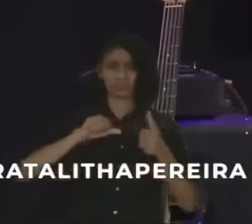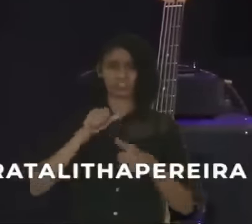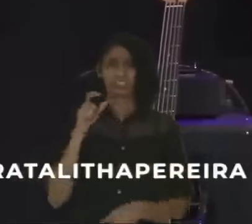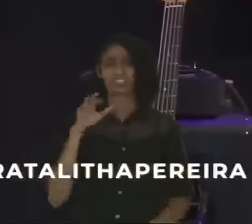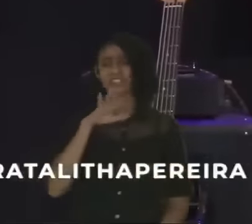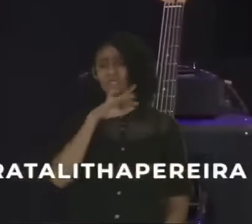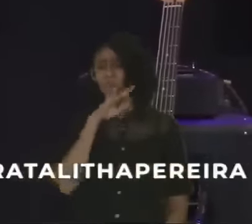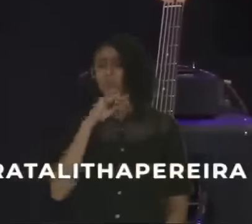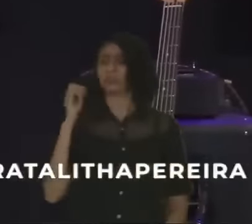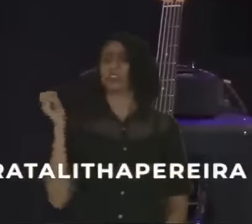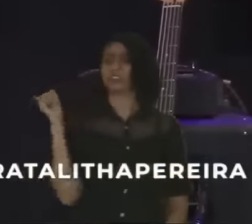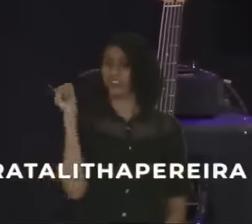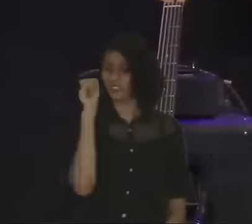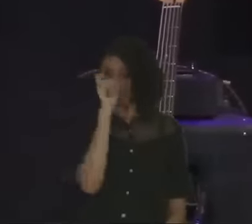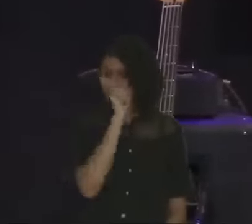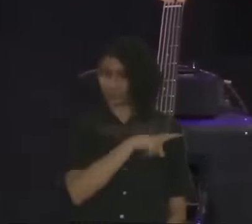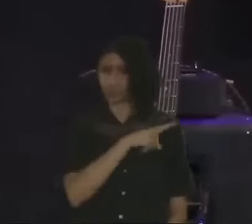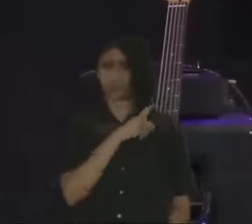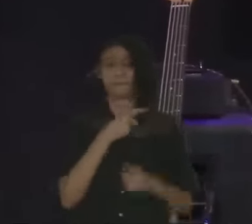dificuldades da sua vida